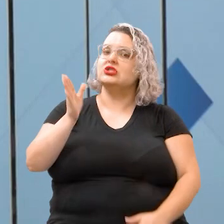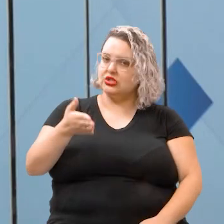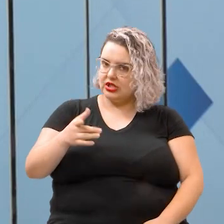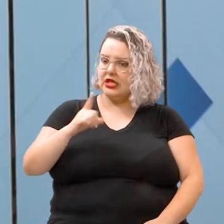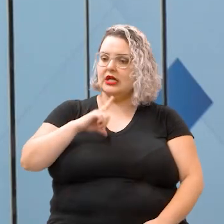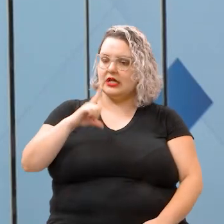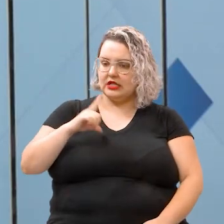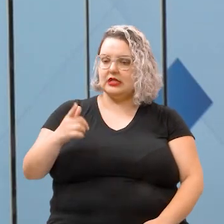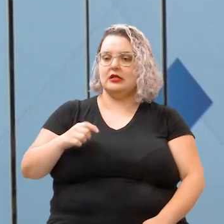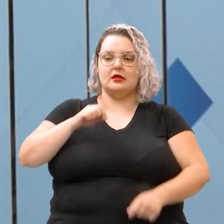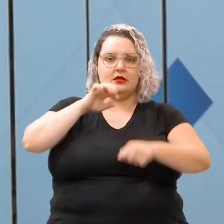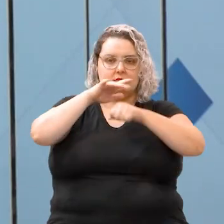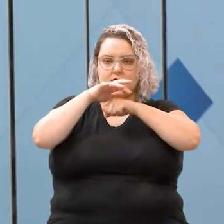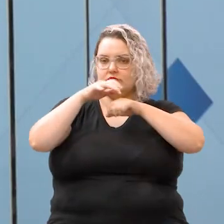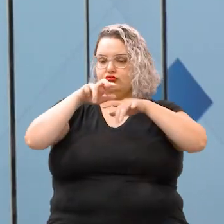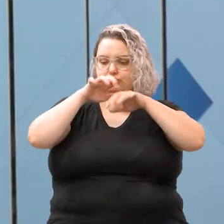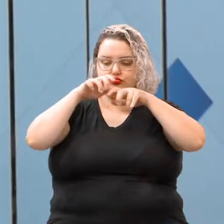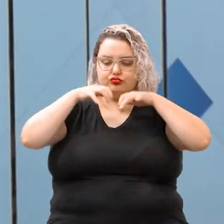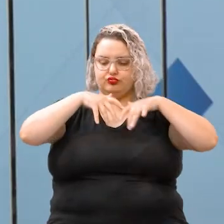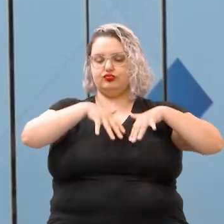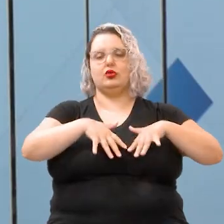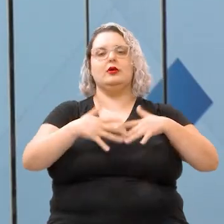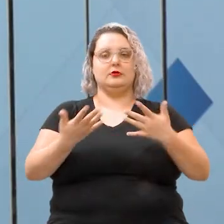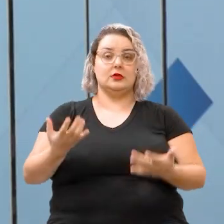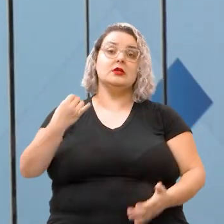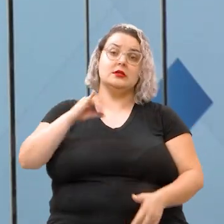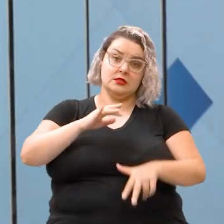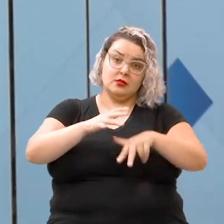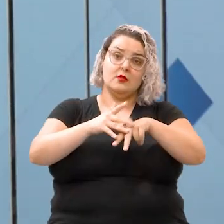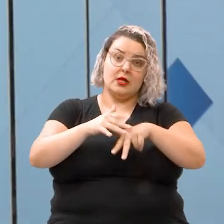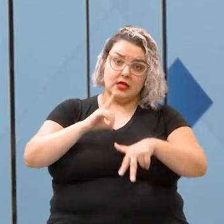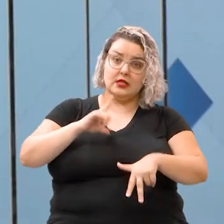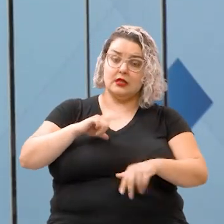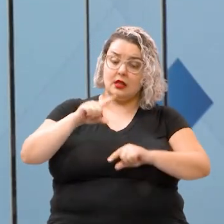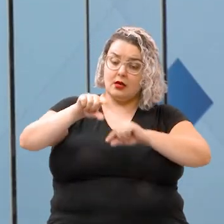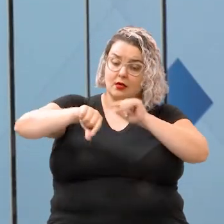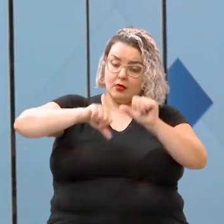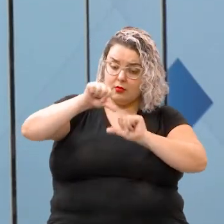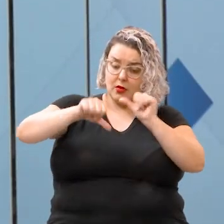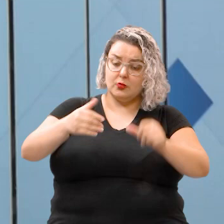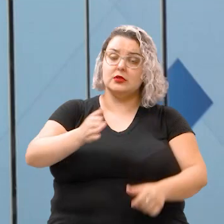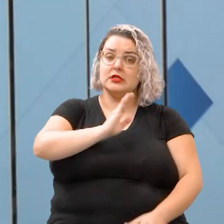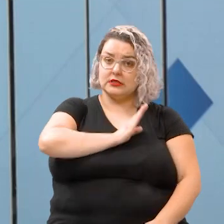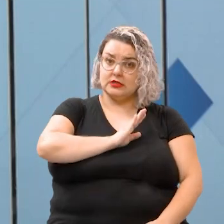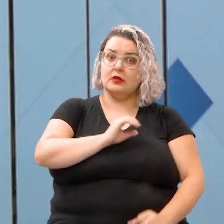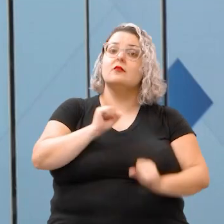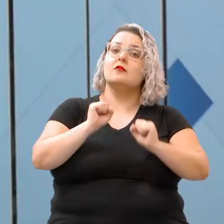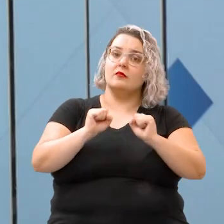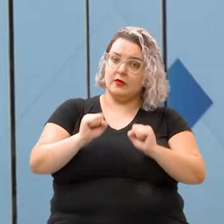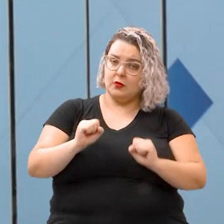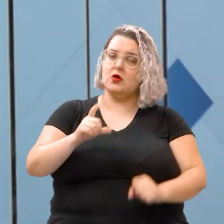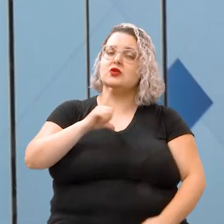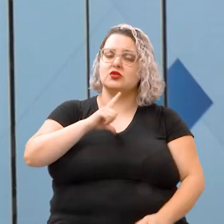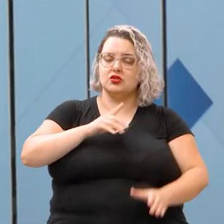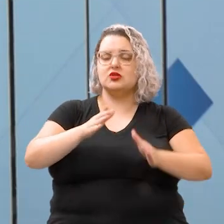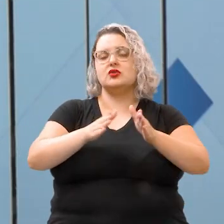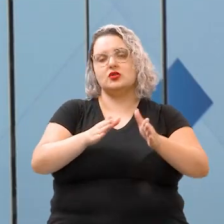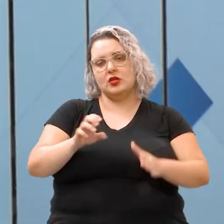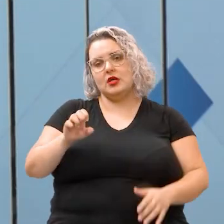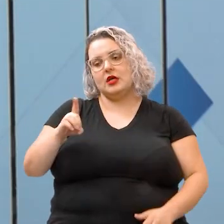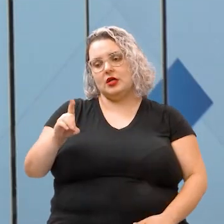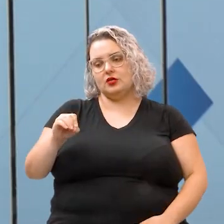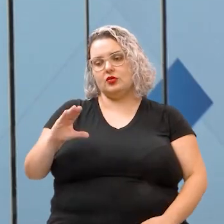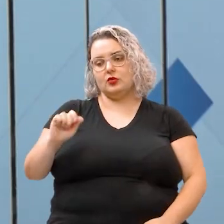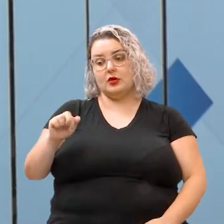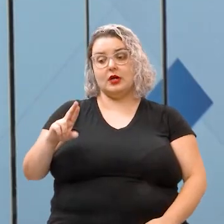essa septicemia aí transitória, e que se o paciente tem alguma alteração no coração, ele vai ter um quadro de endocardite,